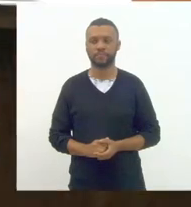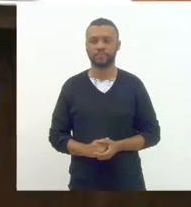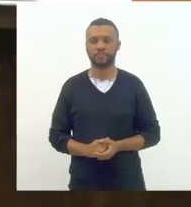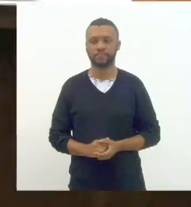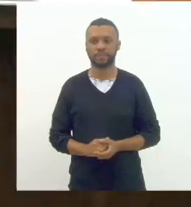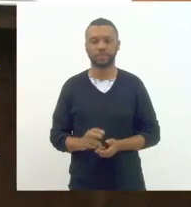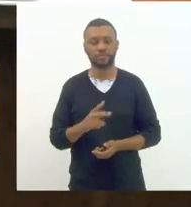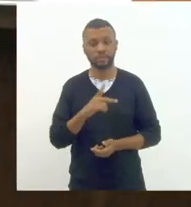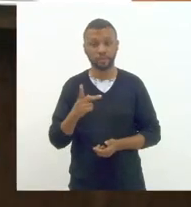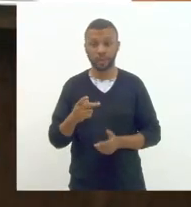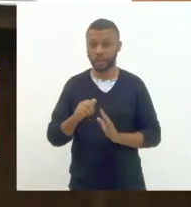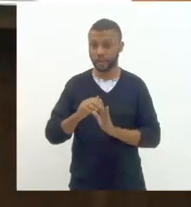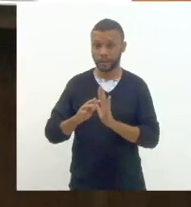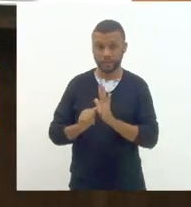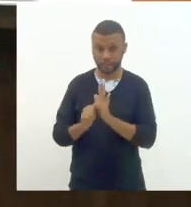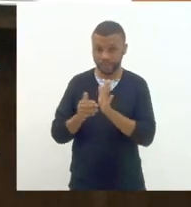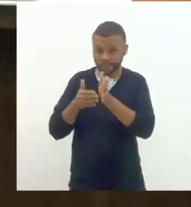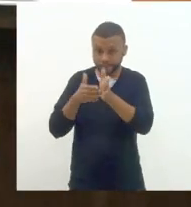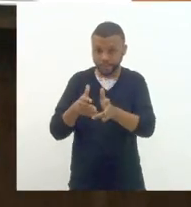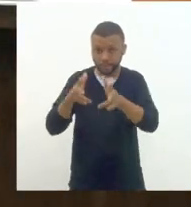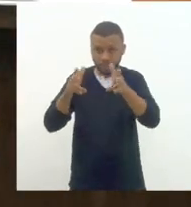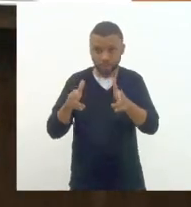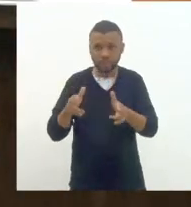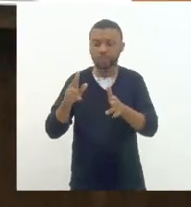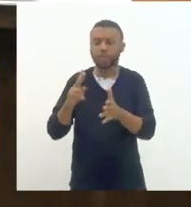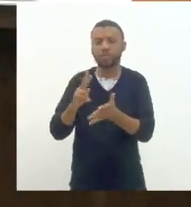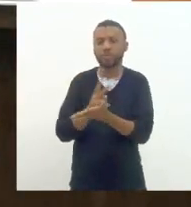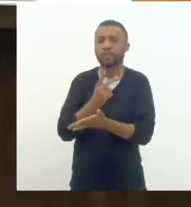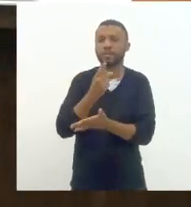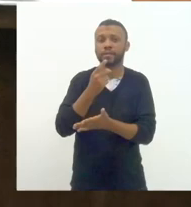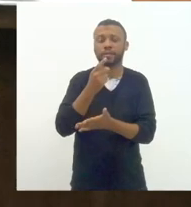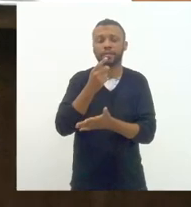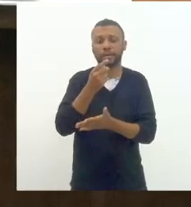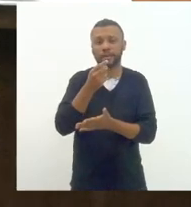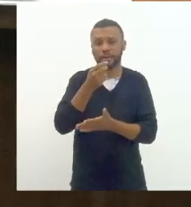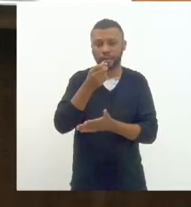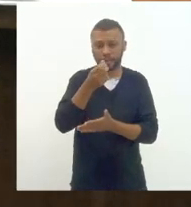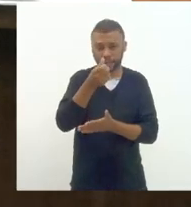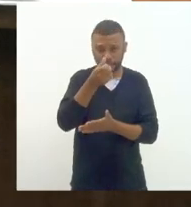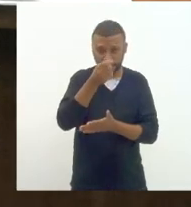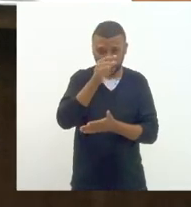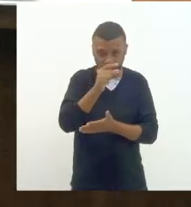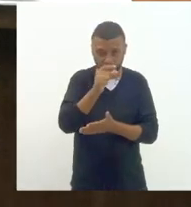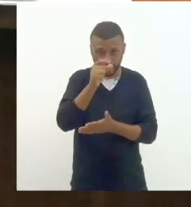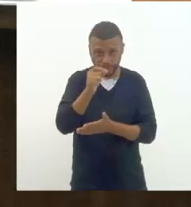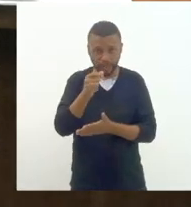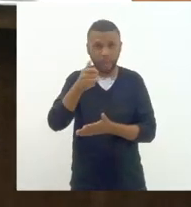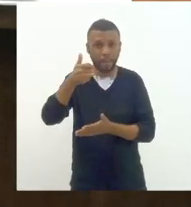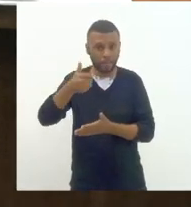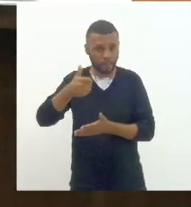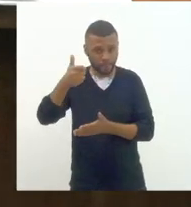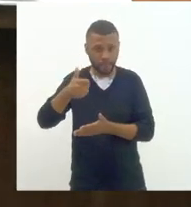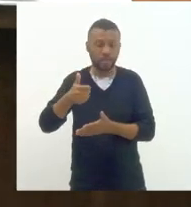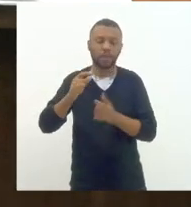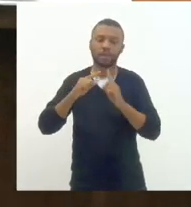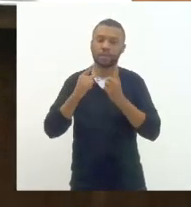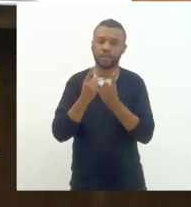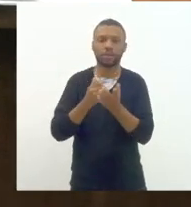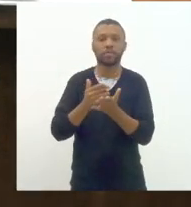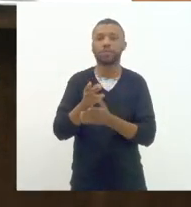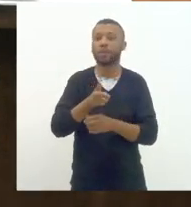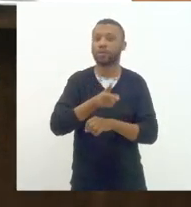Senhor presidente, a ata reflete com exatidão o ocorrido na 61ª sessão ordinária, que, iniciada às 14